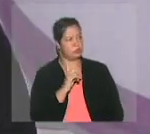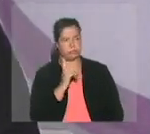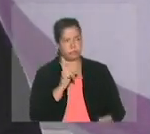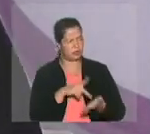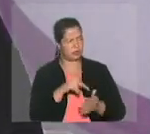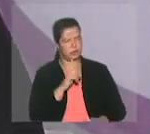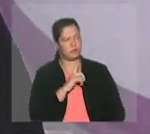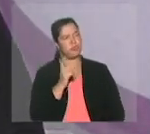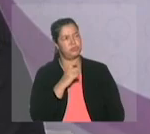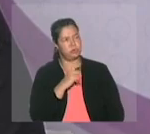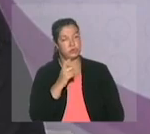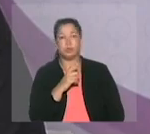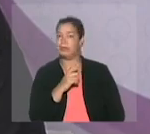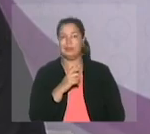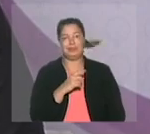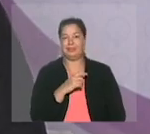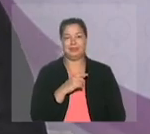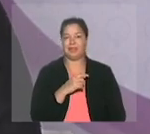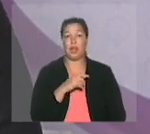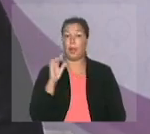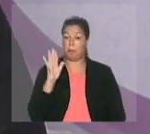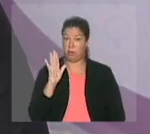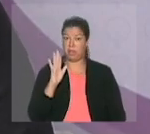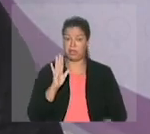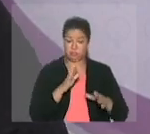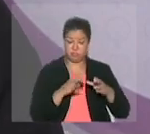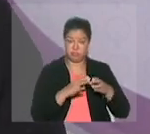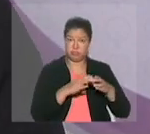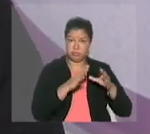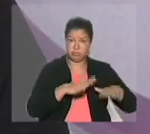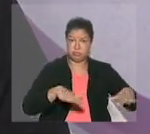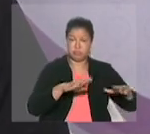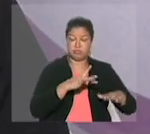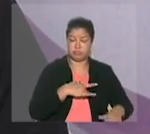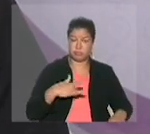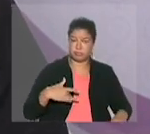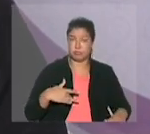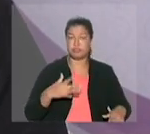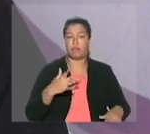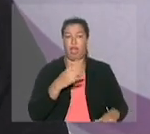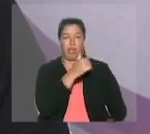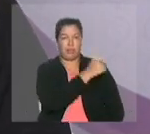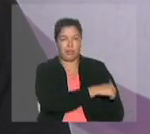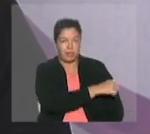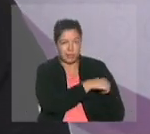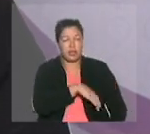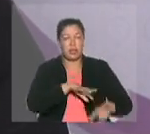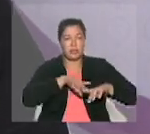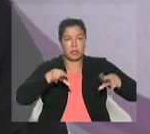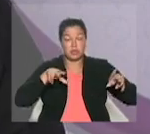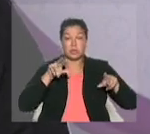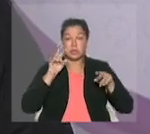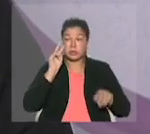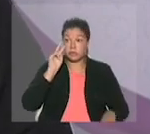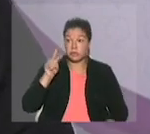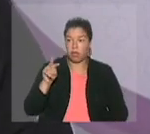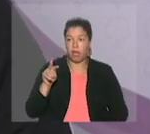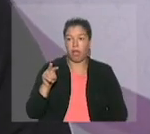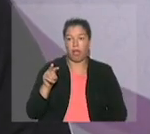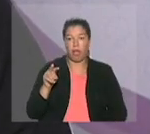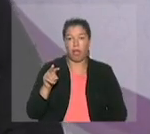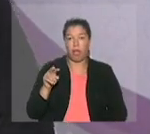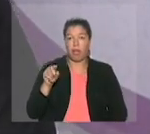profissional de saúde, para a enfermagem que tem aquele atendimento, se ela